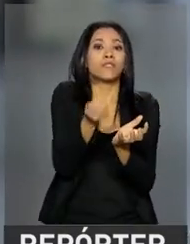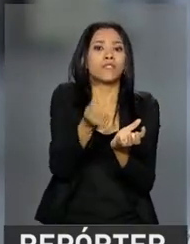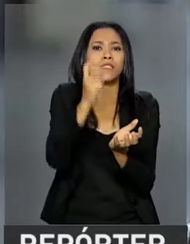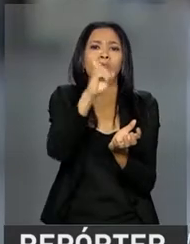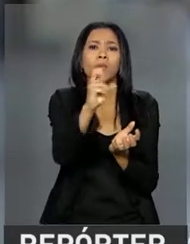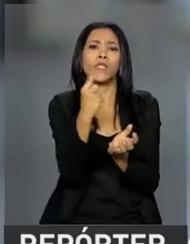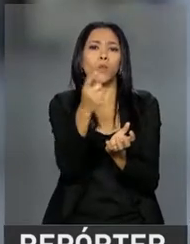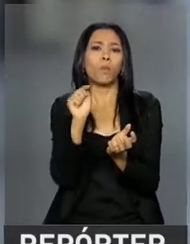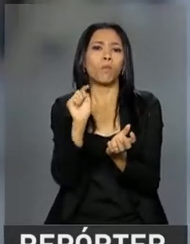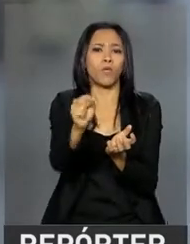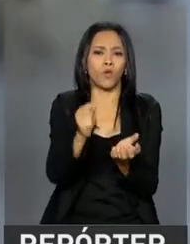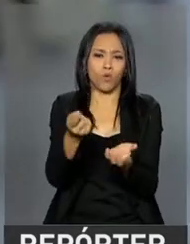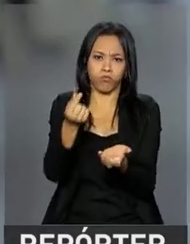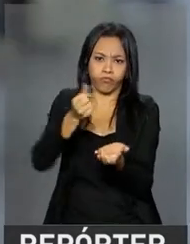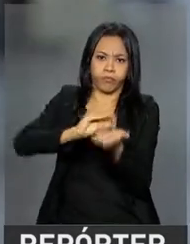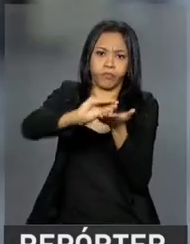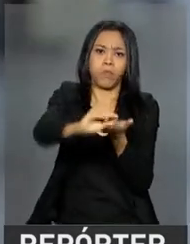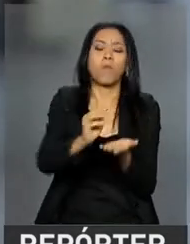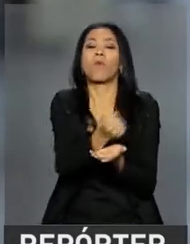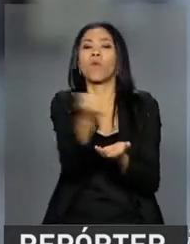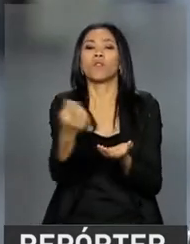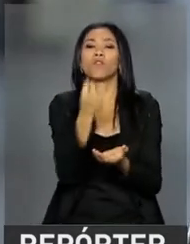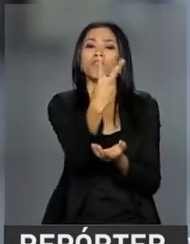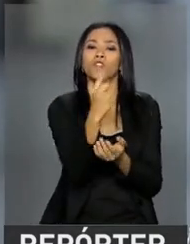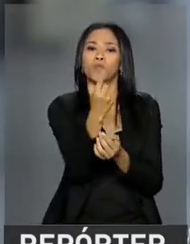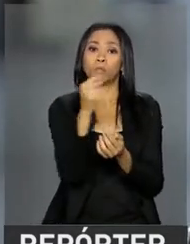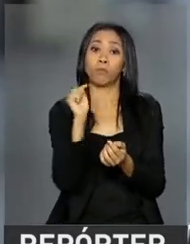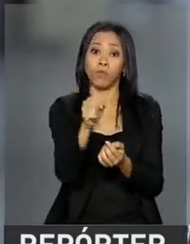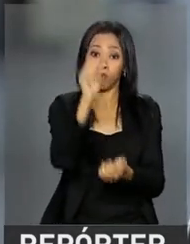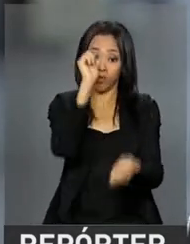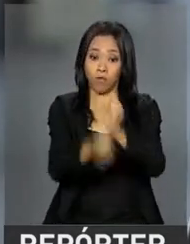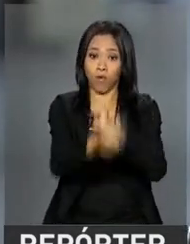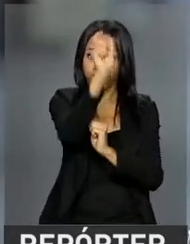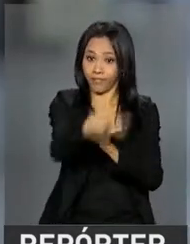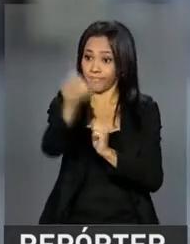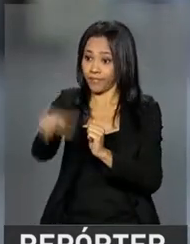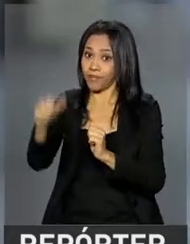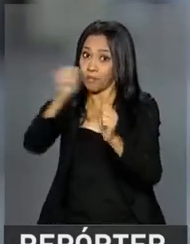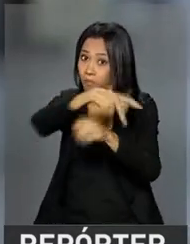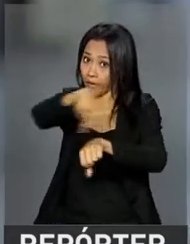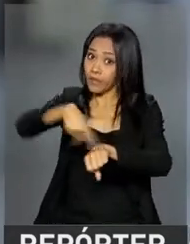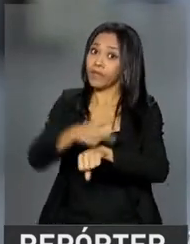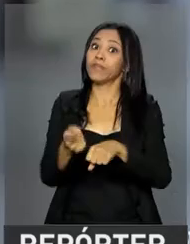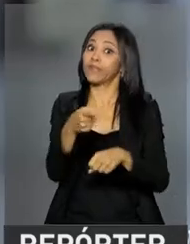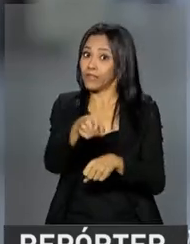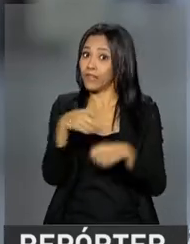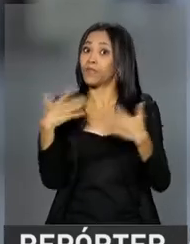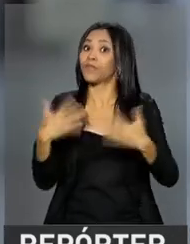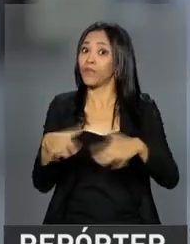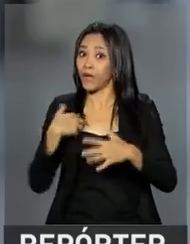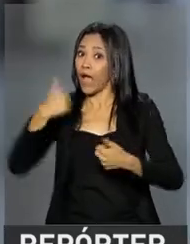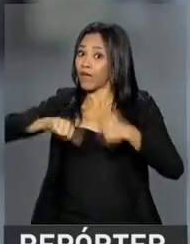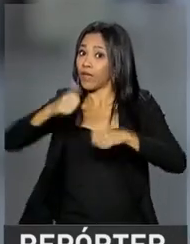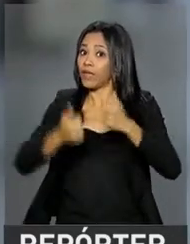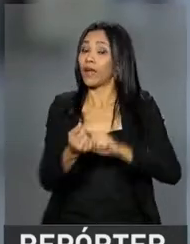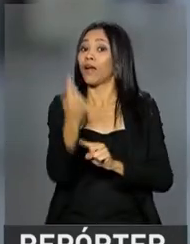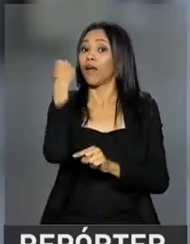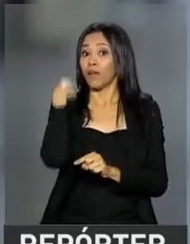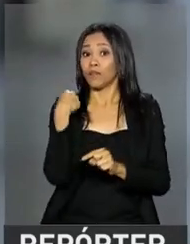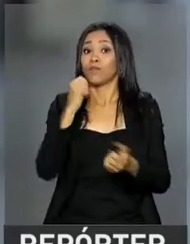bolsas para quase 21 mil atletas de todo o país o impacto do programa foi medido nos jogos rio